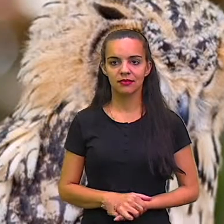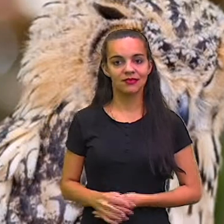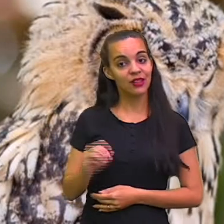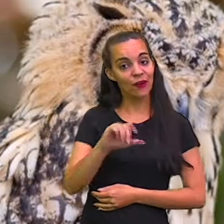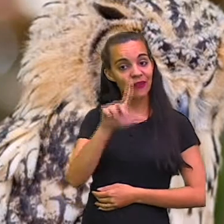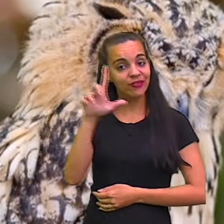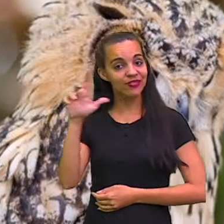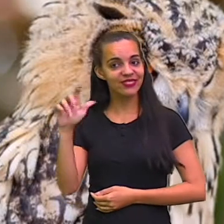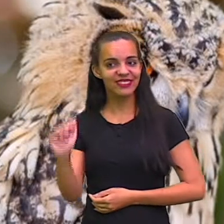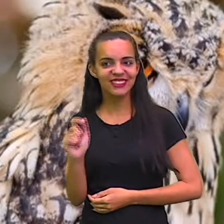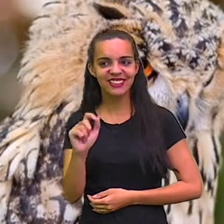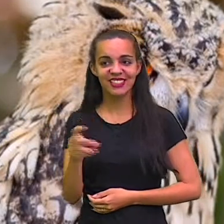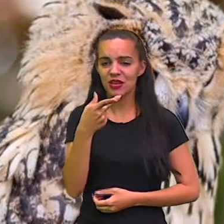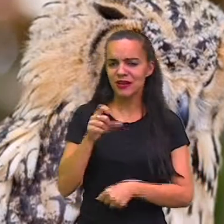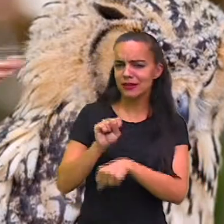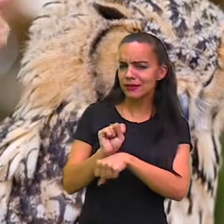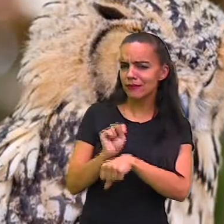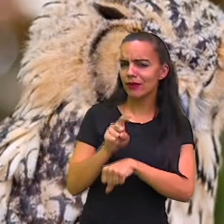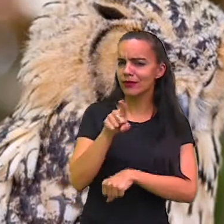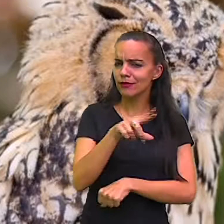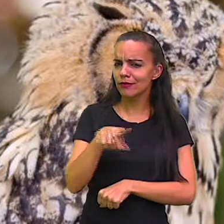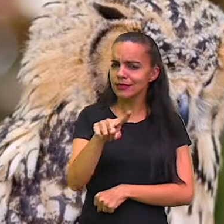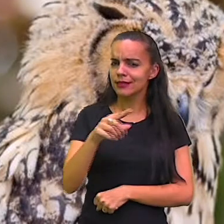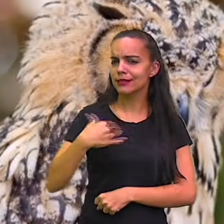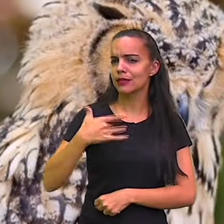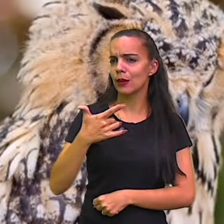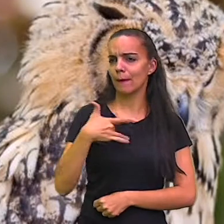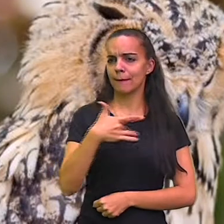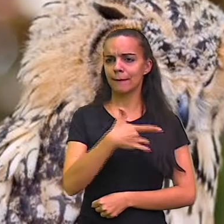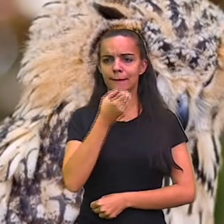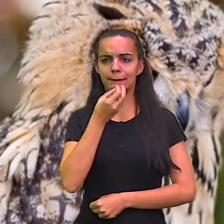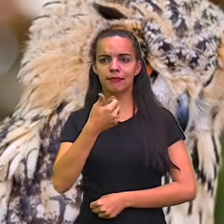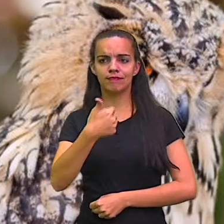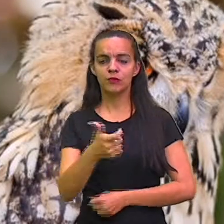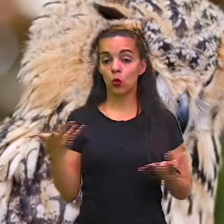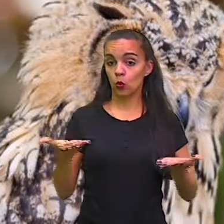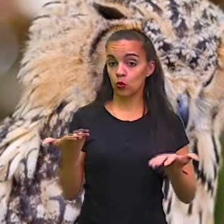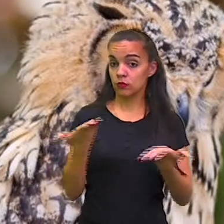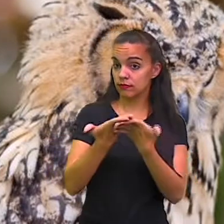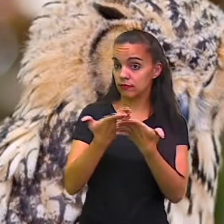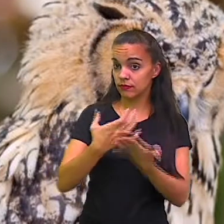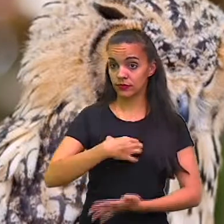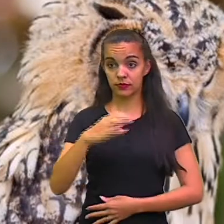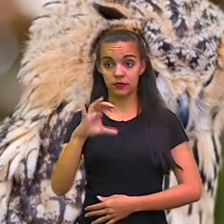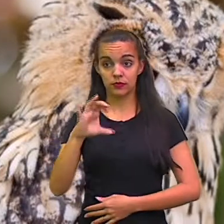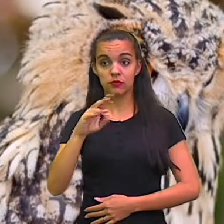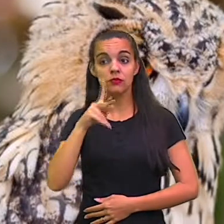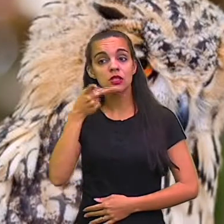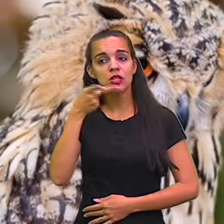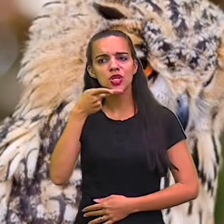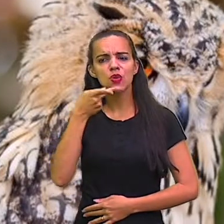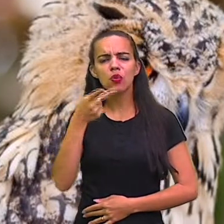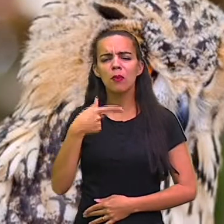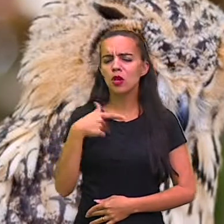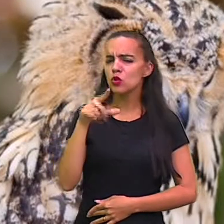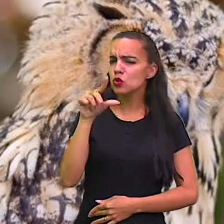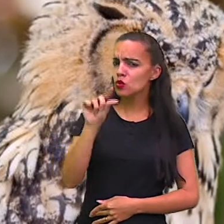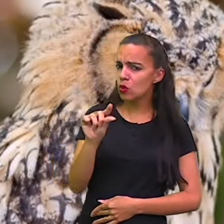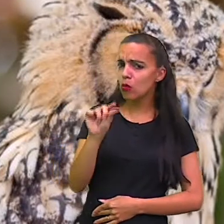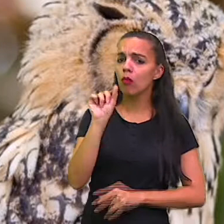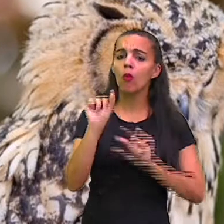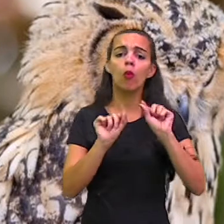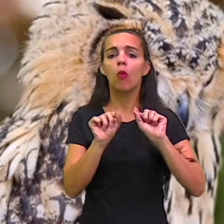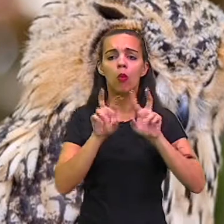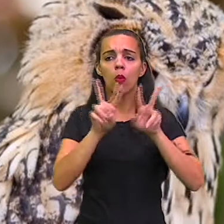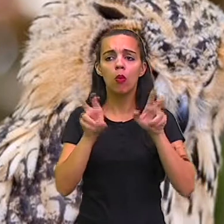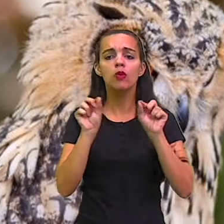o Olá espero que vocês estejam bem hoje em nossa aula de ciências nós vamos falar mais um pouco nos